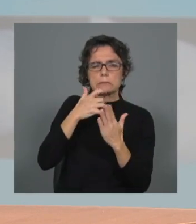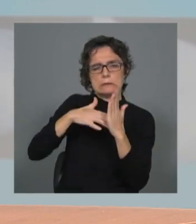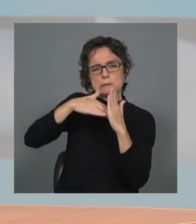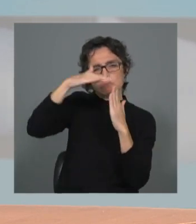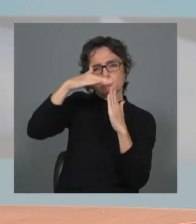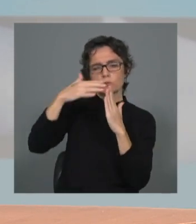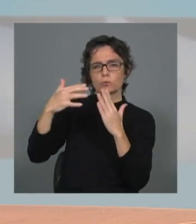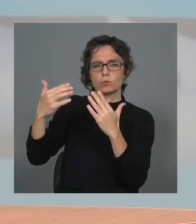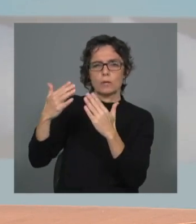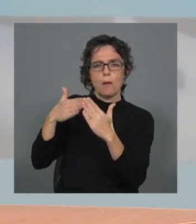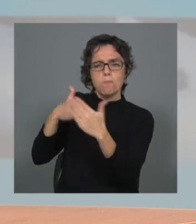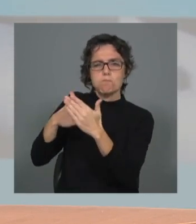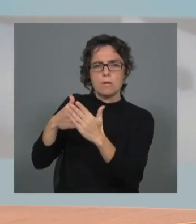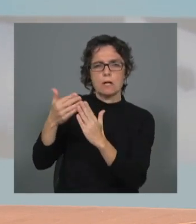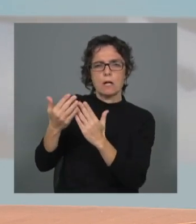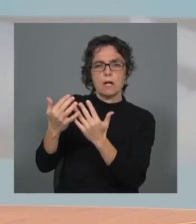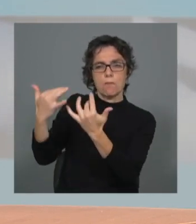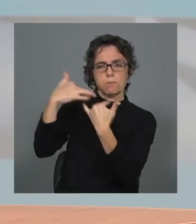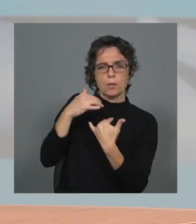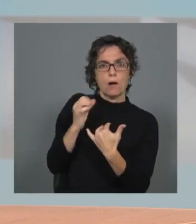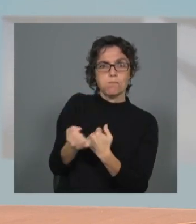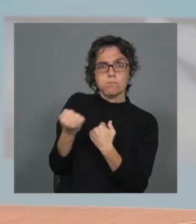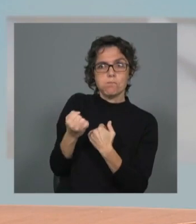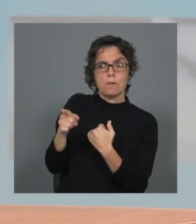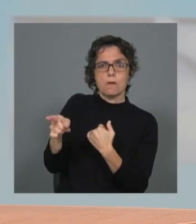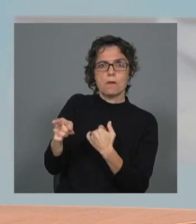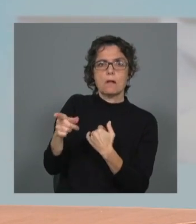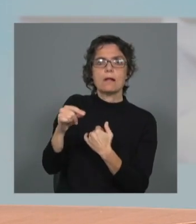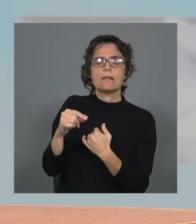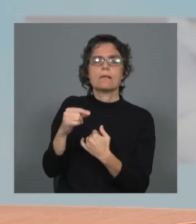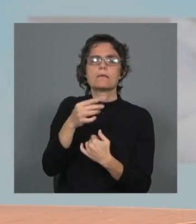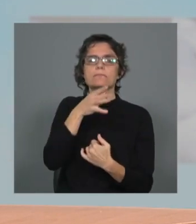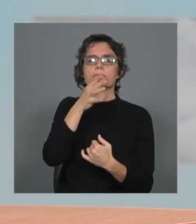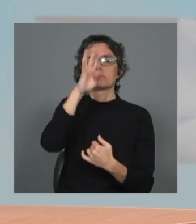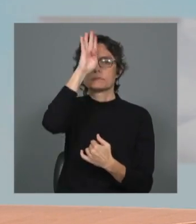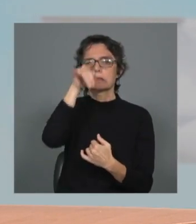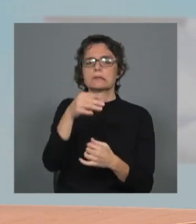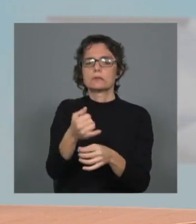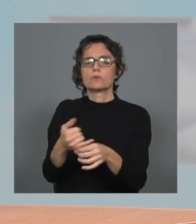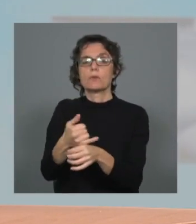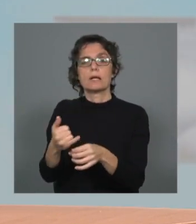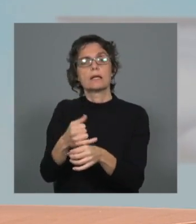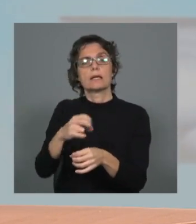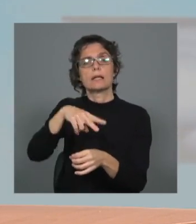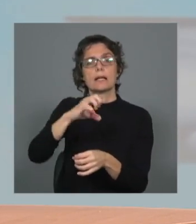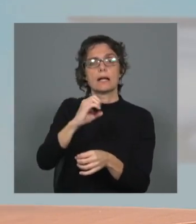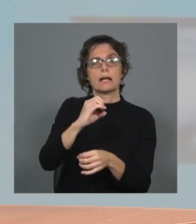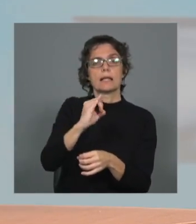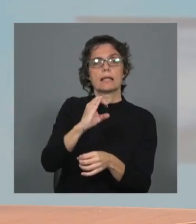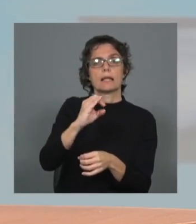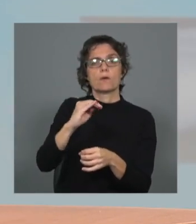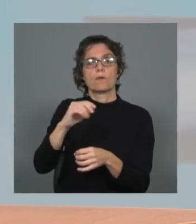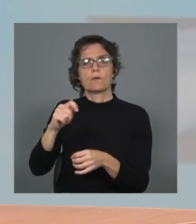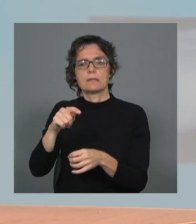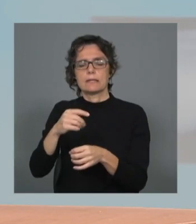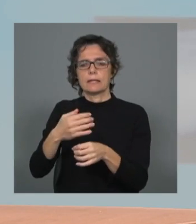objetivamente ele fez várias referências no Chipre, a ideia de que há uma ilha, uma cidade, Nicósia, partida ao meio, sem que haja uma intervenção